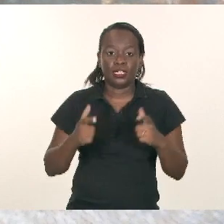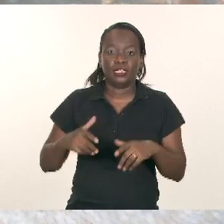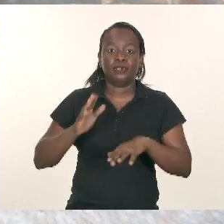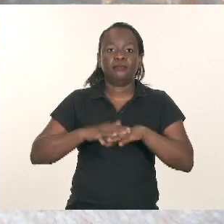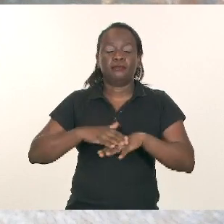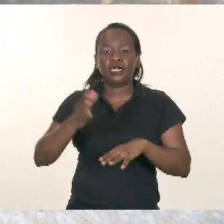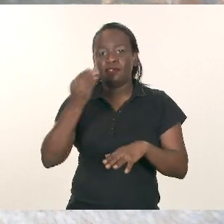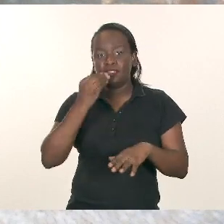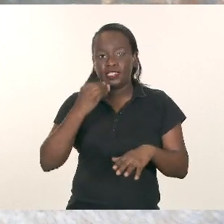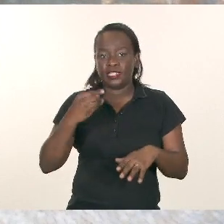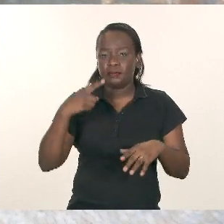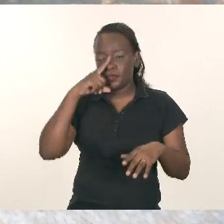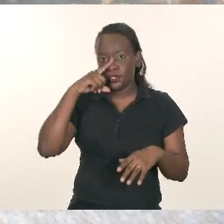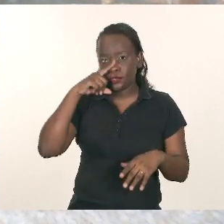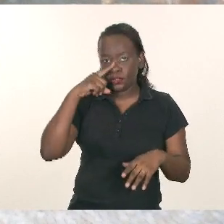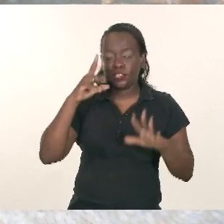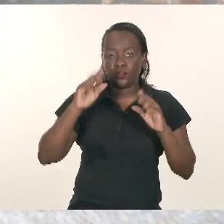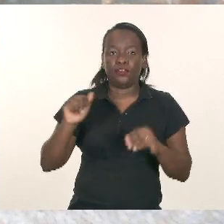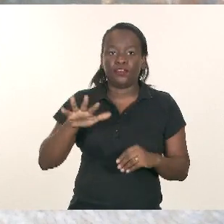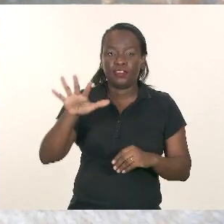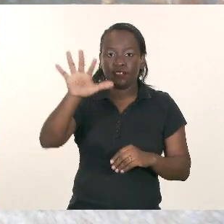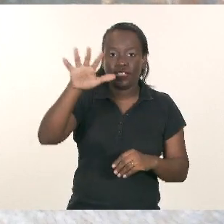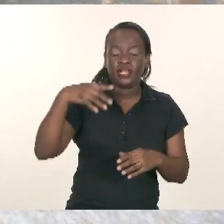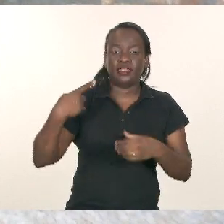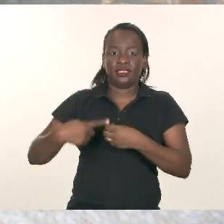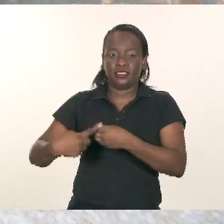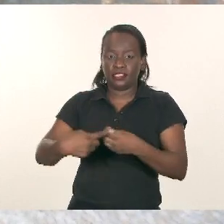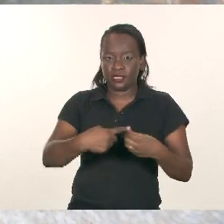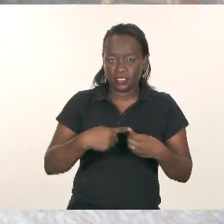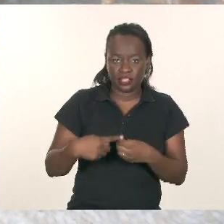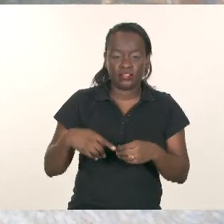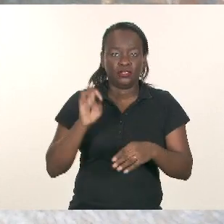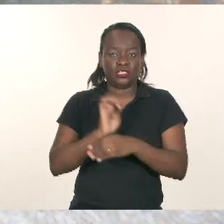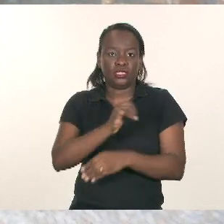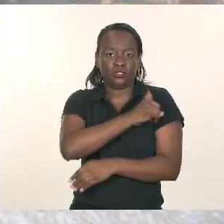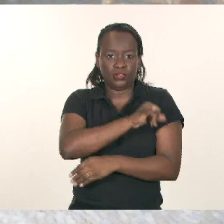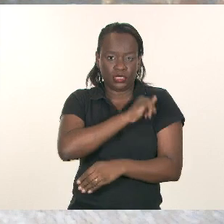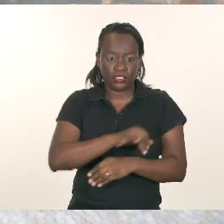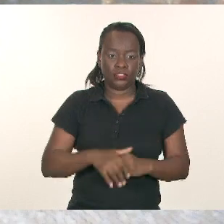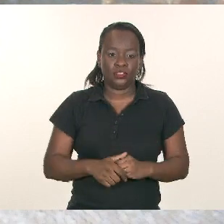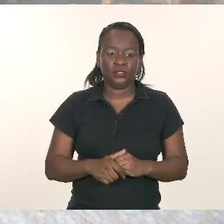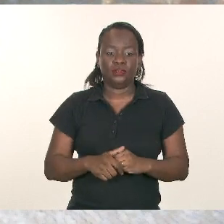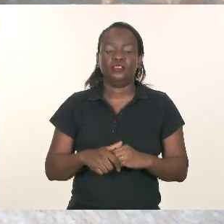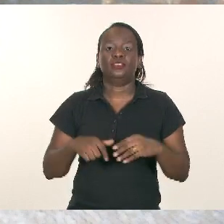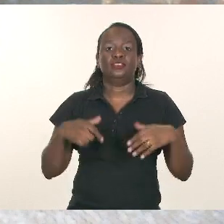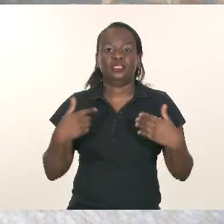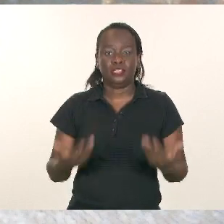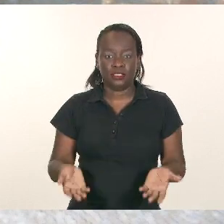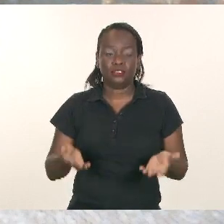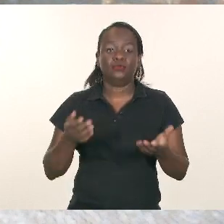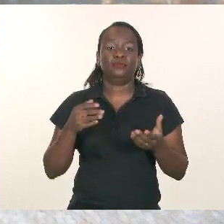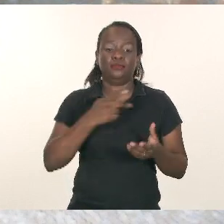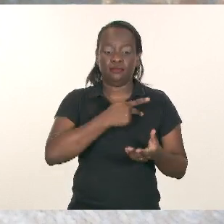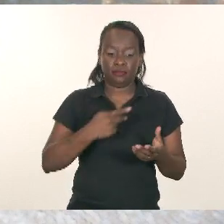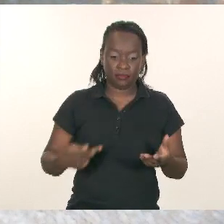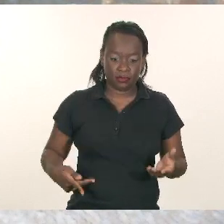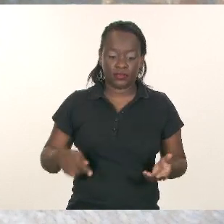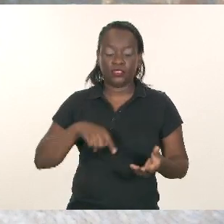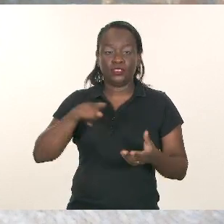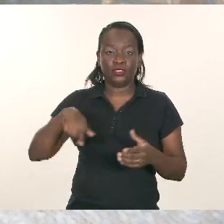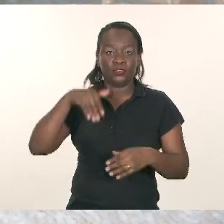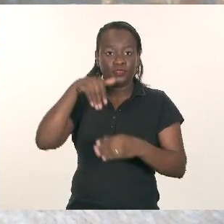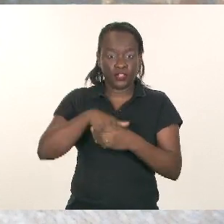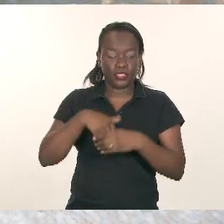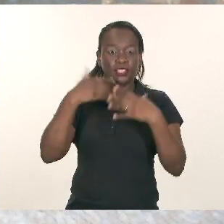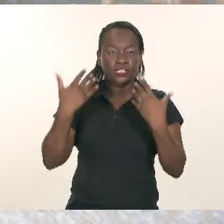maior vulnerabilidade, como as favelas e periferias do Estado do Rio de Janeiro. Sendo assim, senhor presidente, o nosso